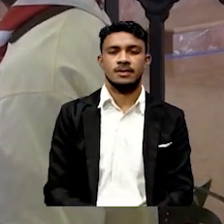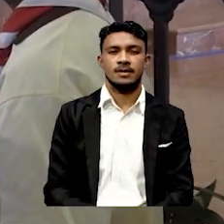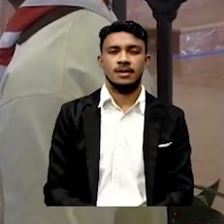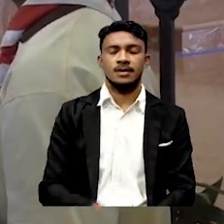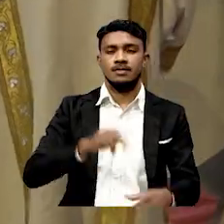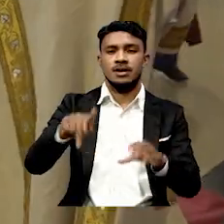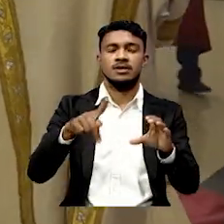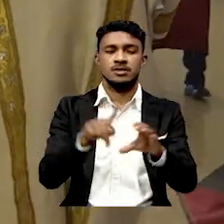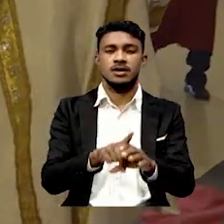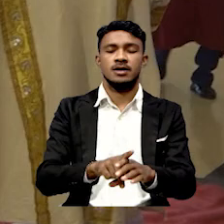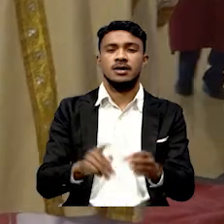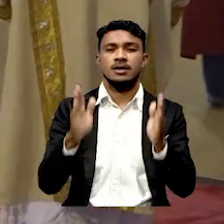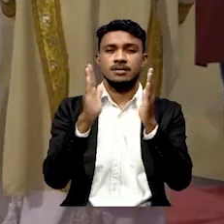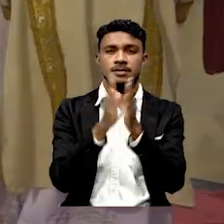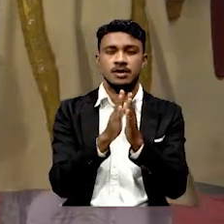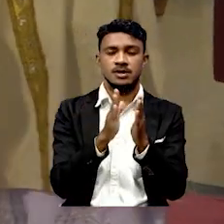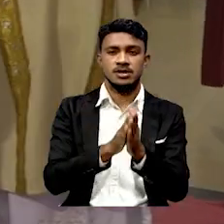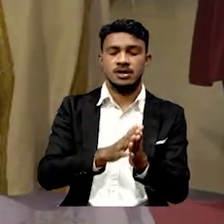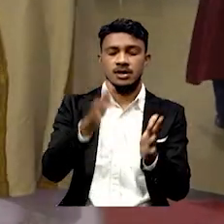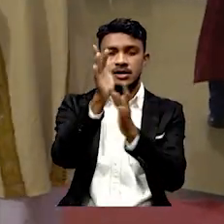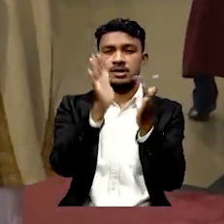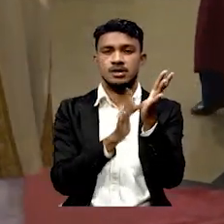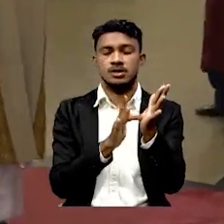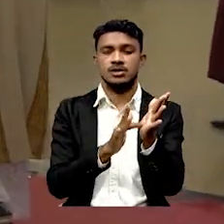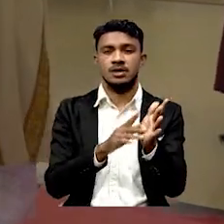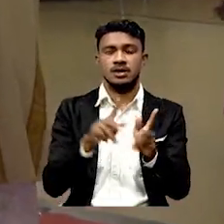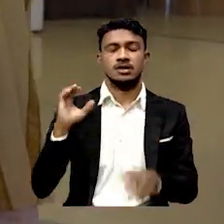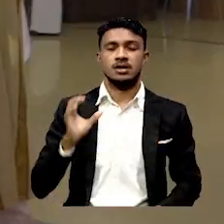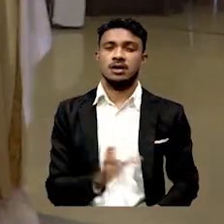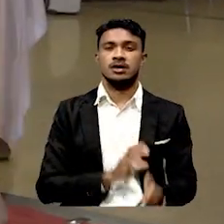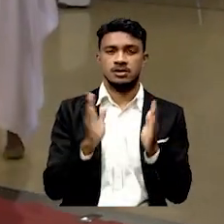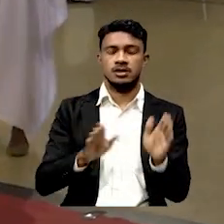Participa em mesa solene Jesus Divina Misericórdia né Saranicira Rússia